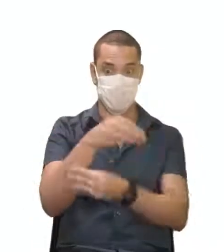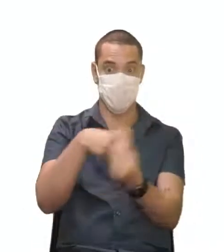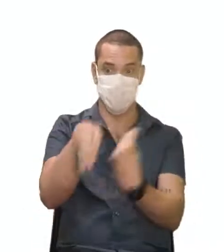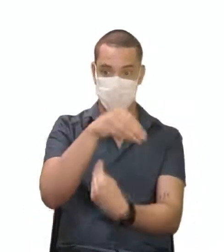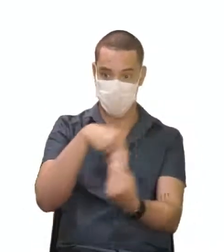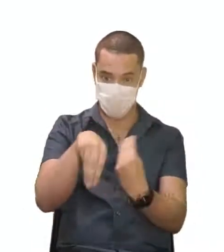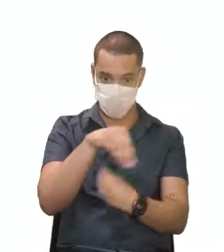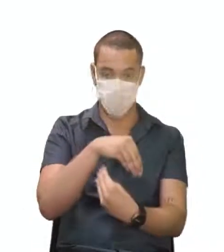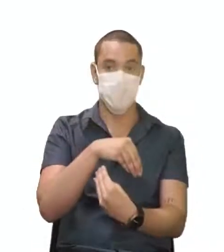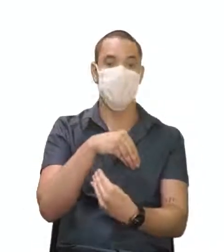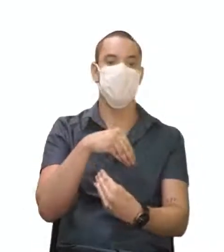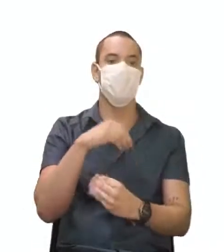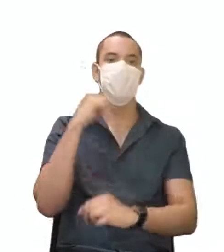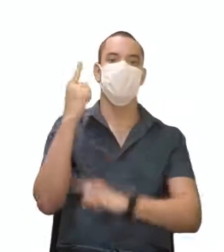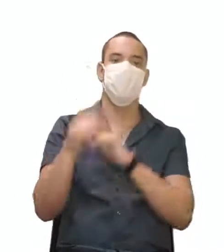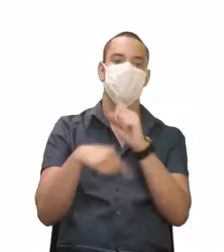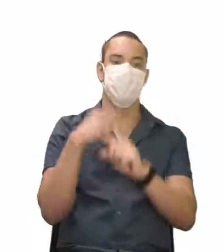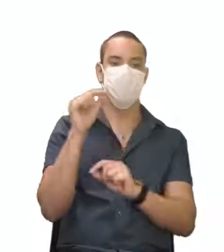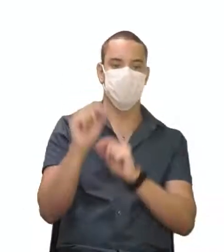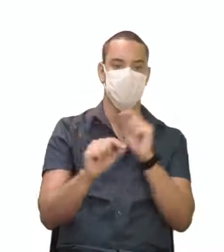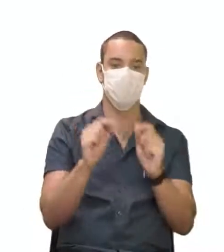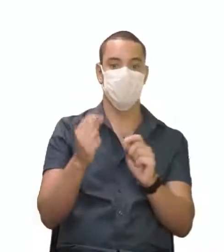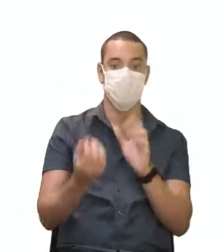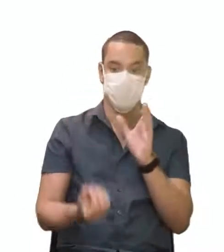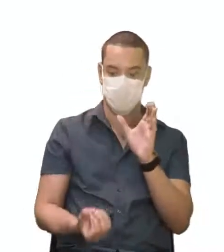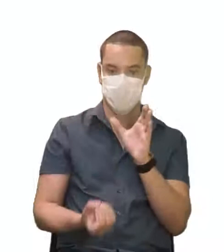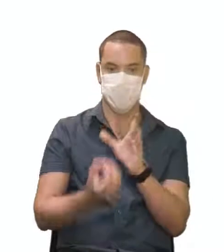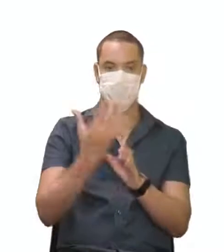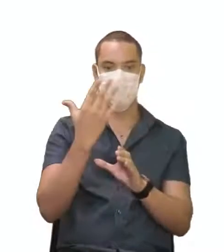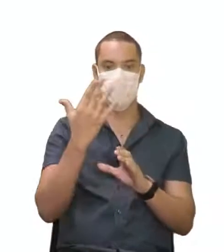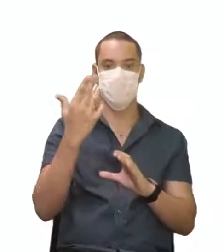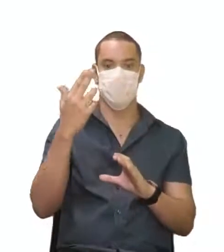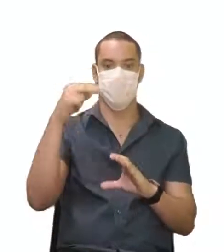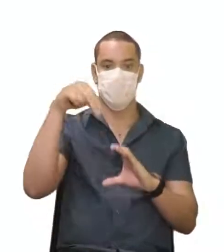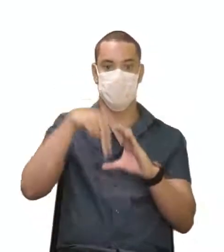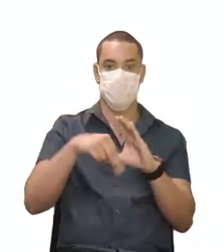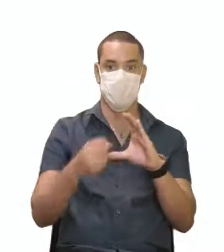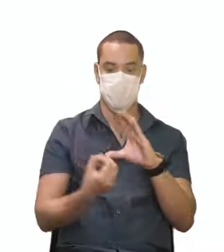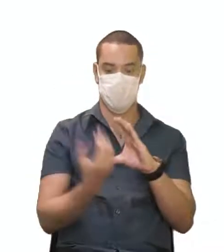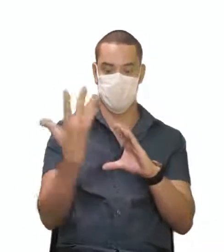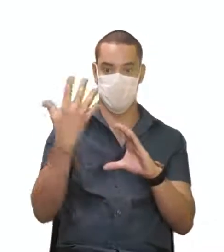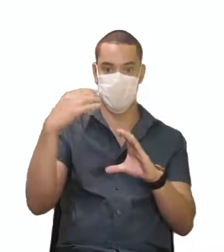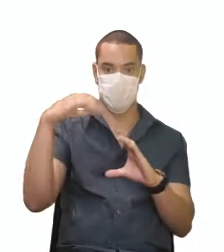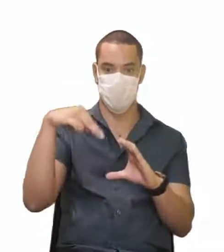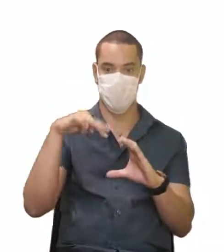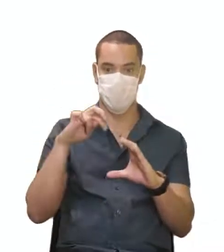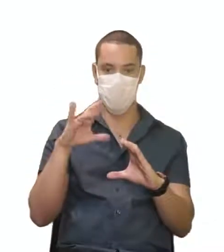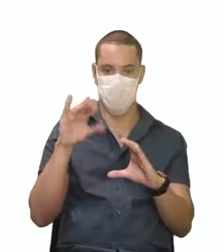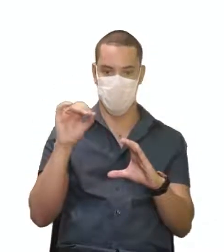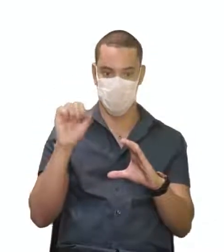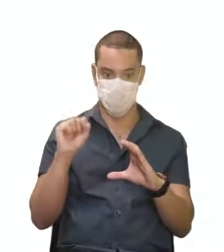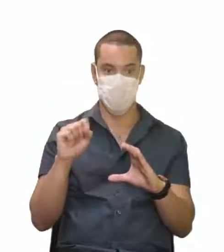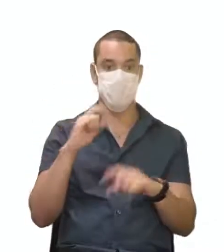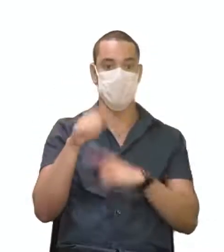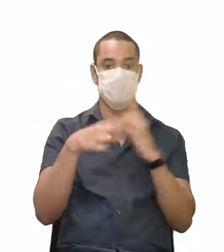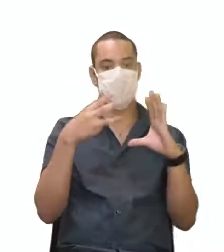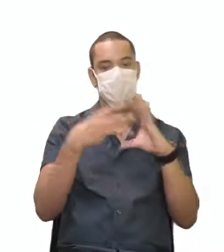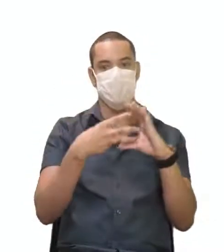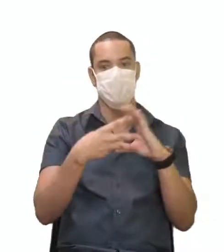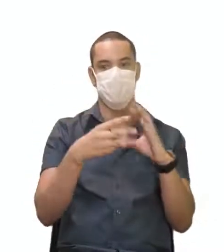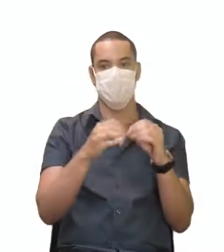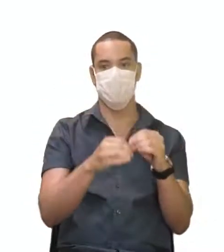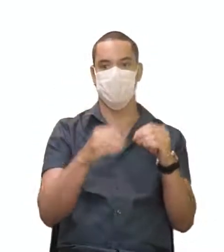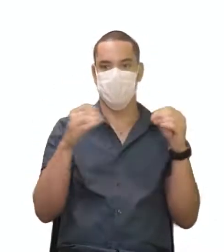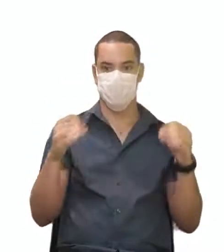misturado. E você vai ter o reaparecimento dos nucléolos, tá bom? As células filhas vão se